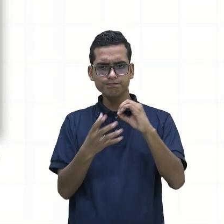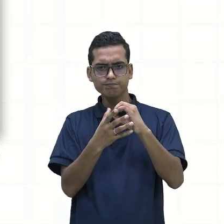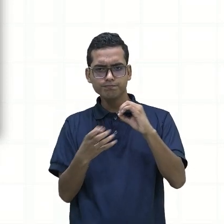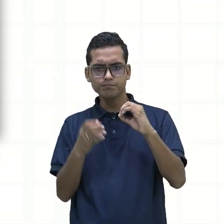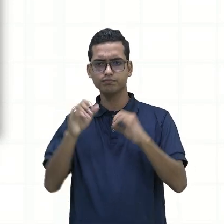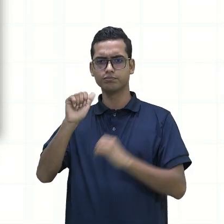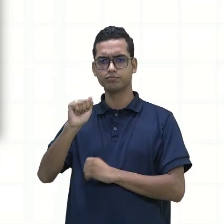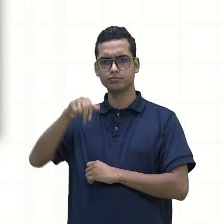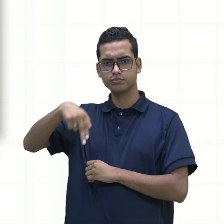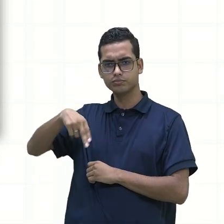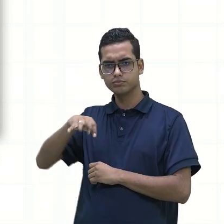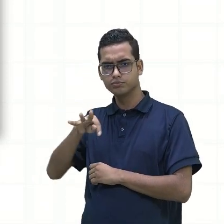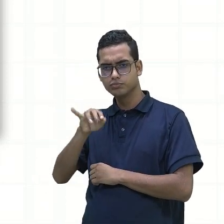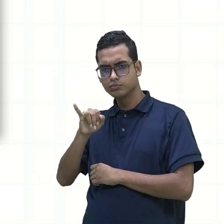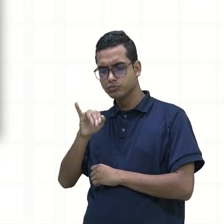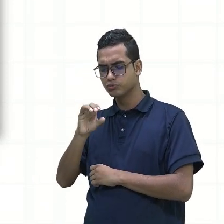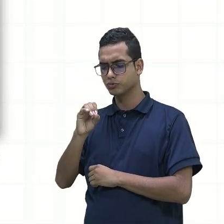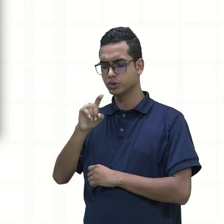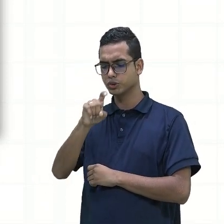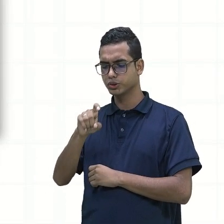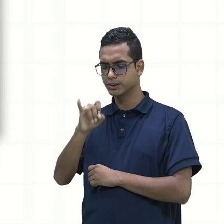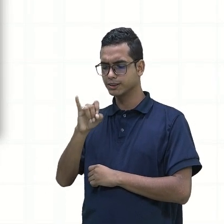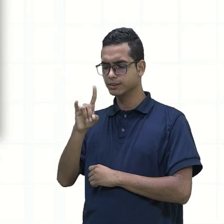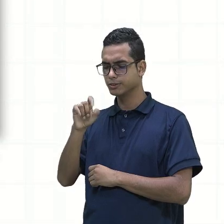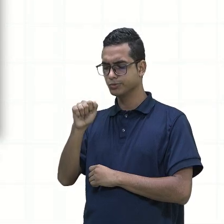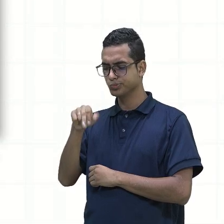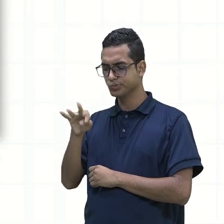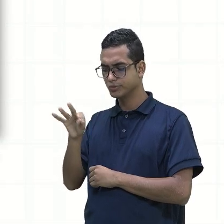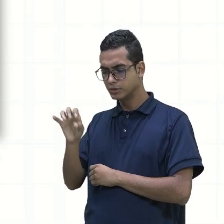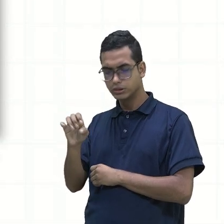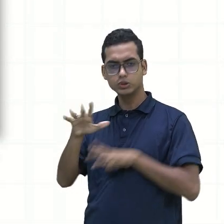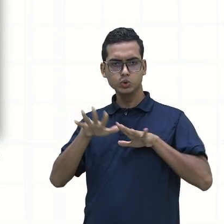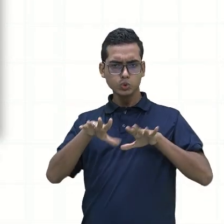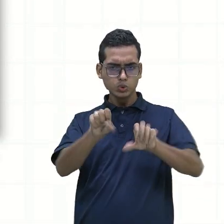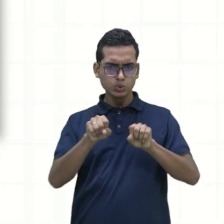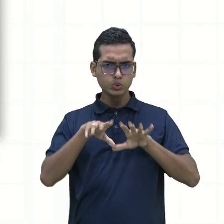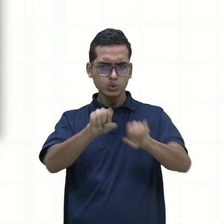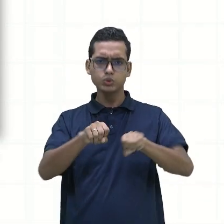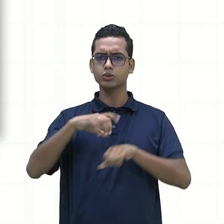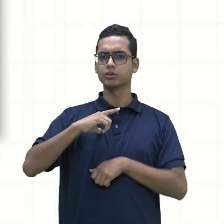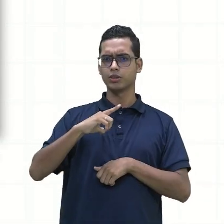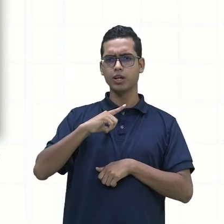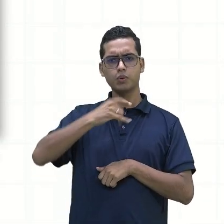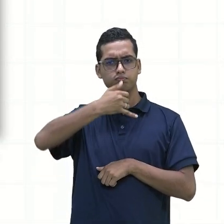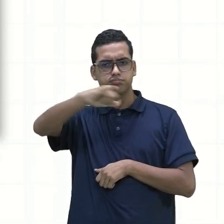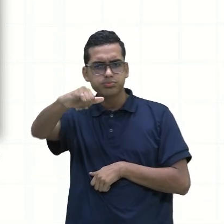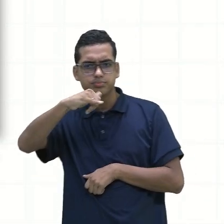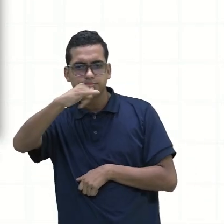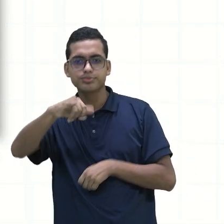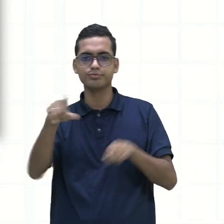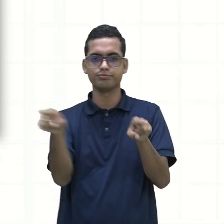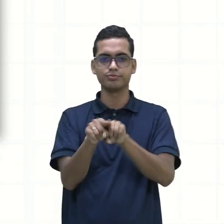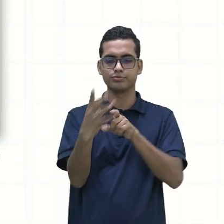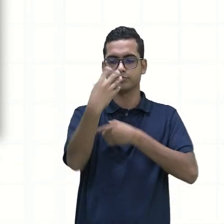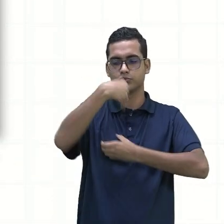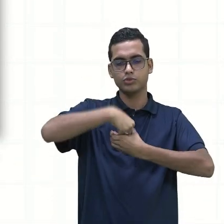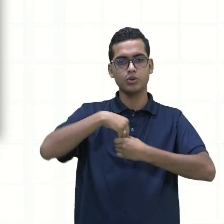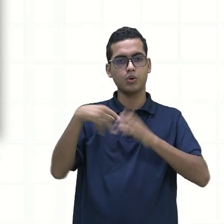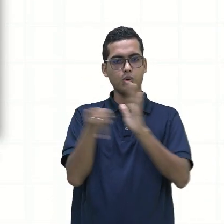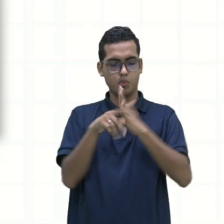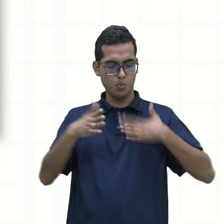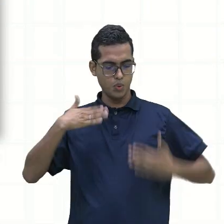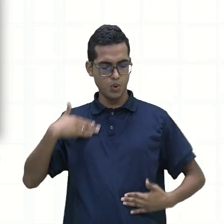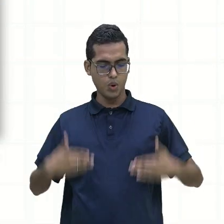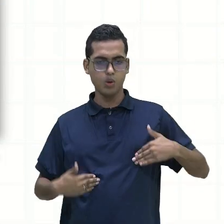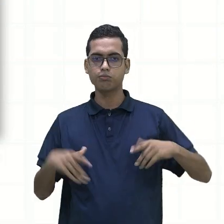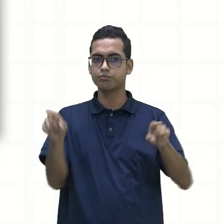Ele tem essa grande fonte, né, de energia, ele é utilizado para a prevenção de várias doenças,